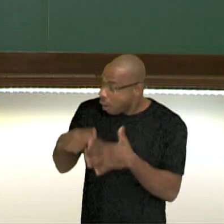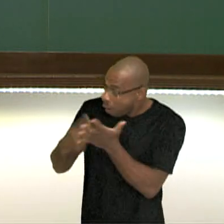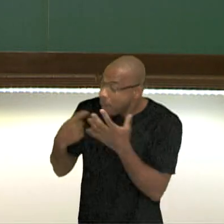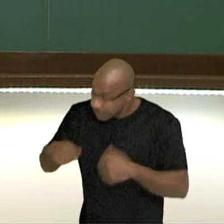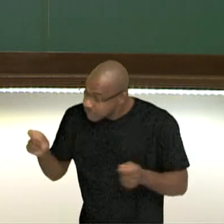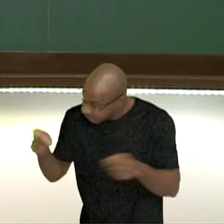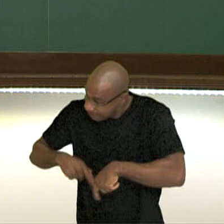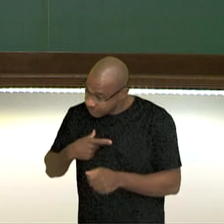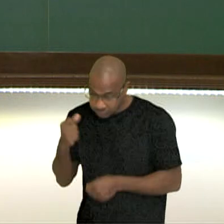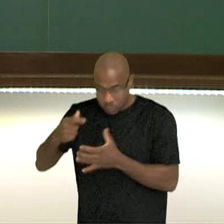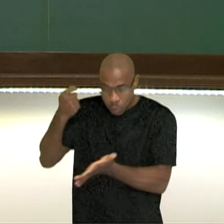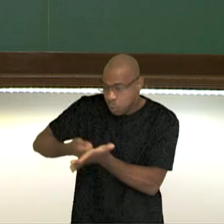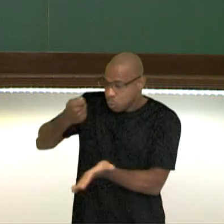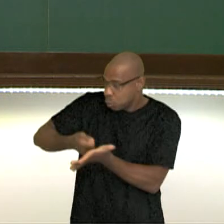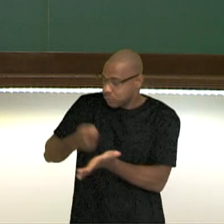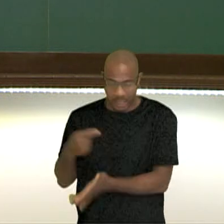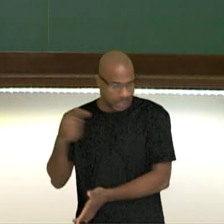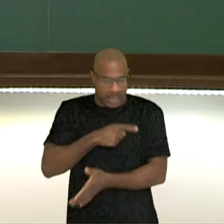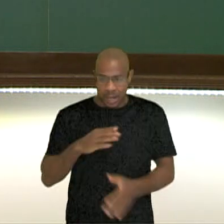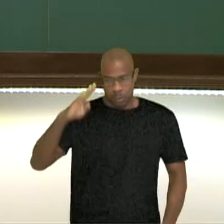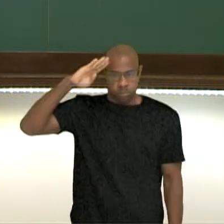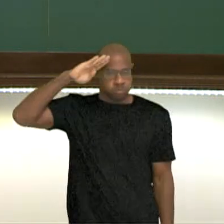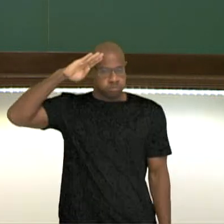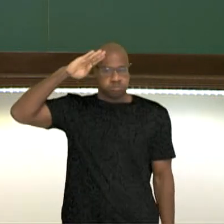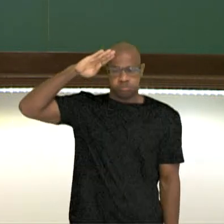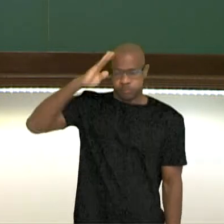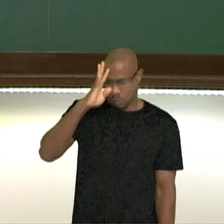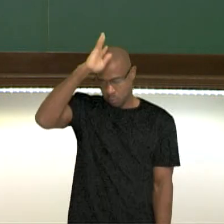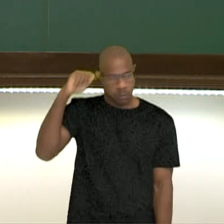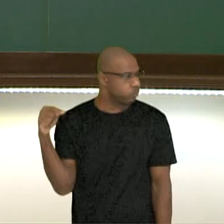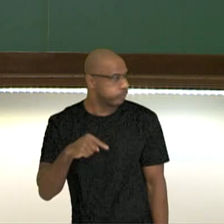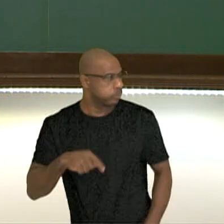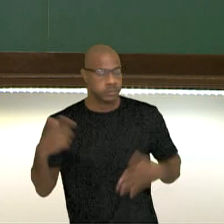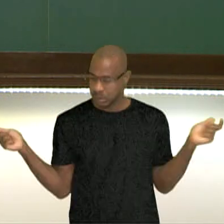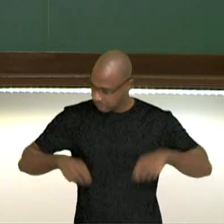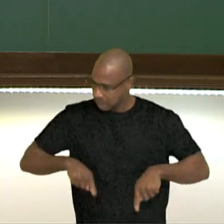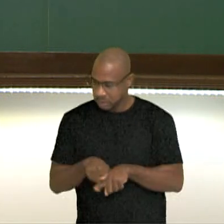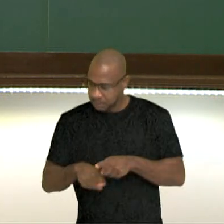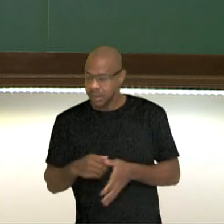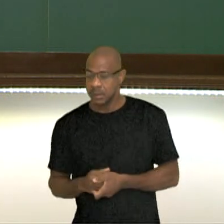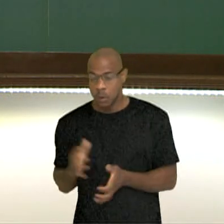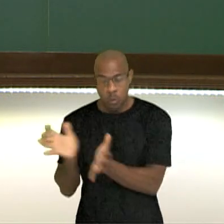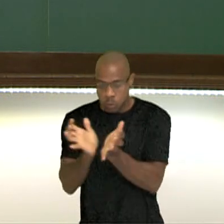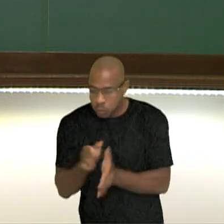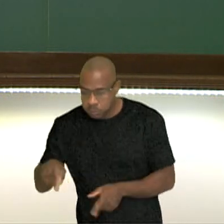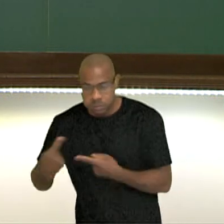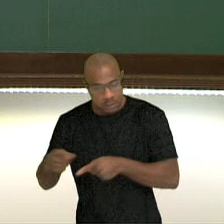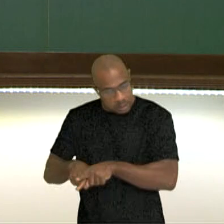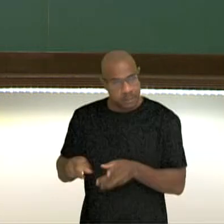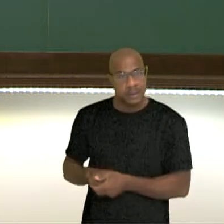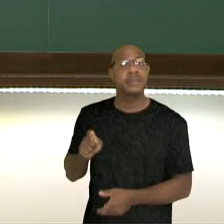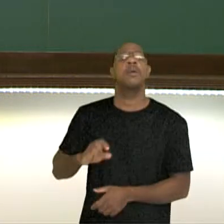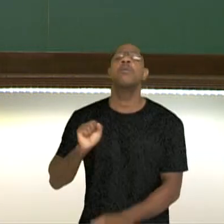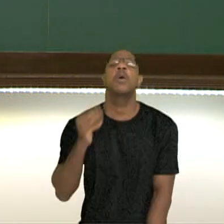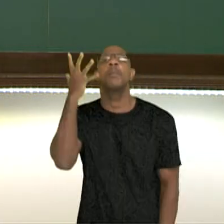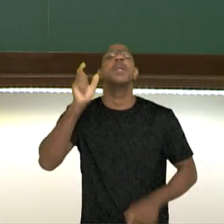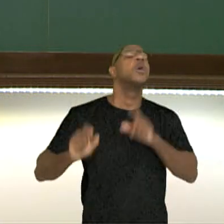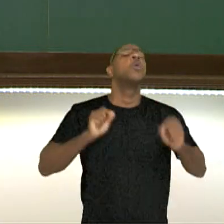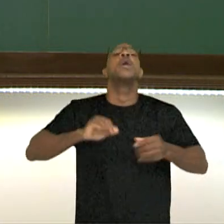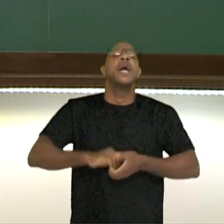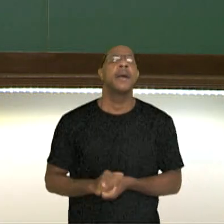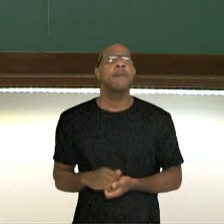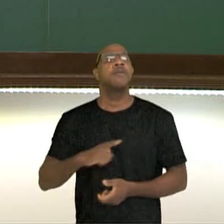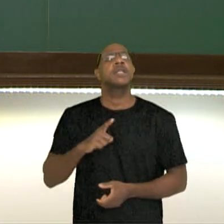o exército romano, porque ele vai vencer a primeira batalha, né, com o seu grupo. Com isso, vai fomentar